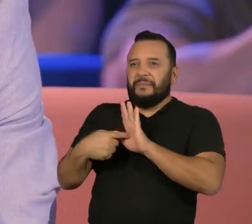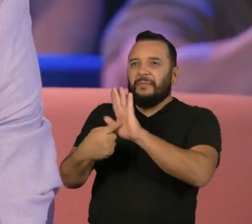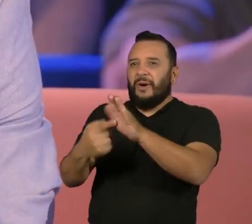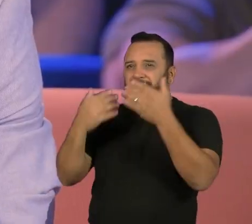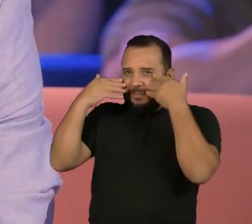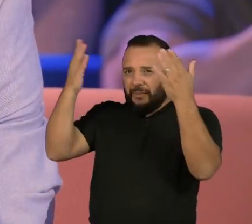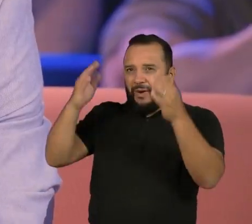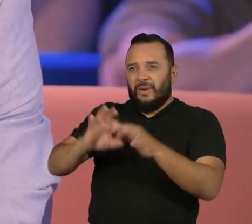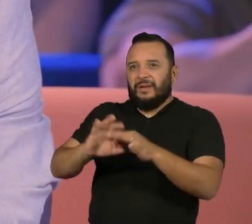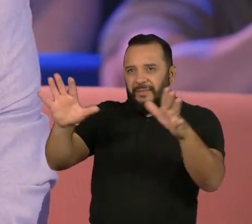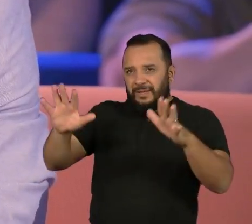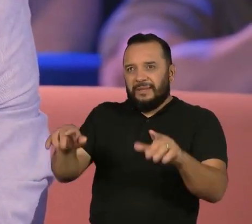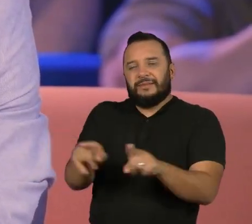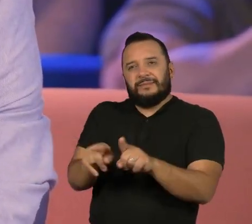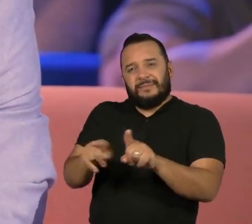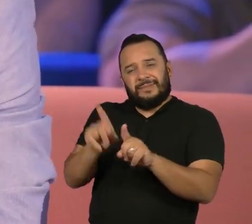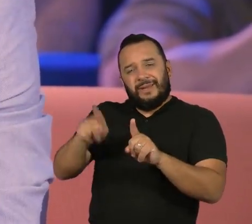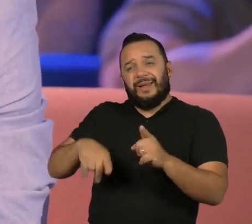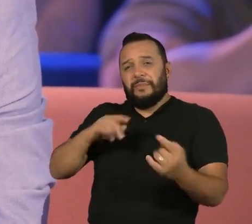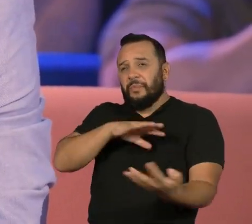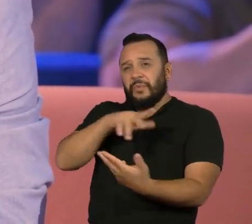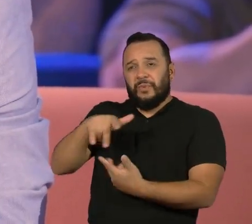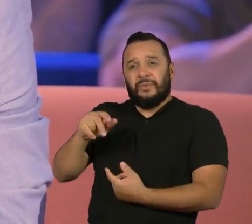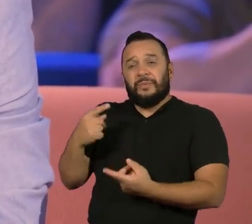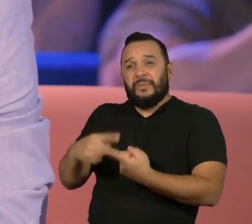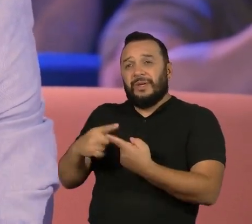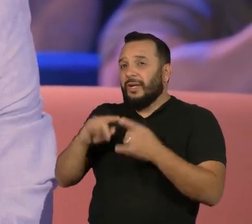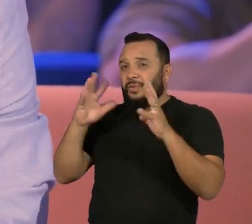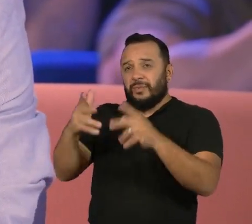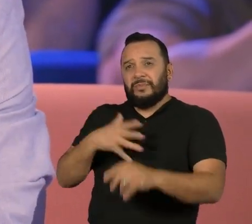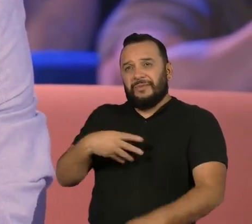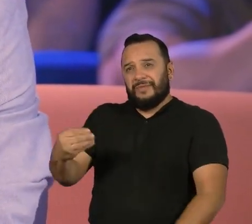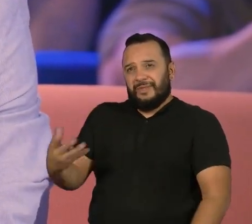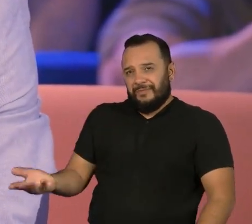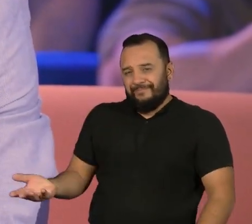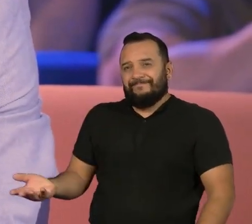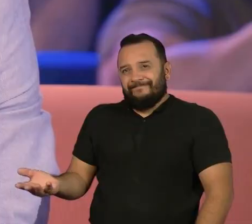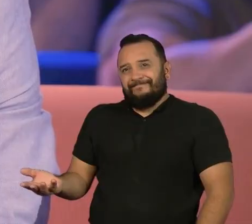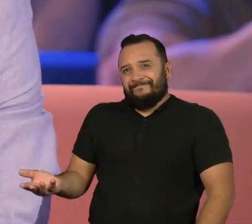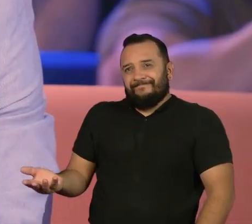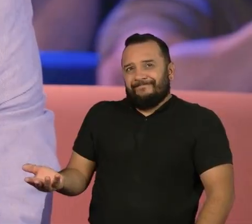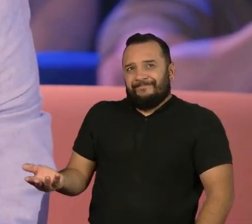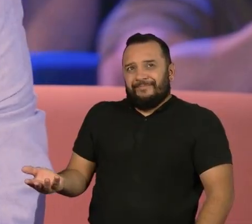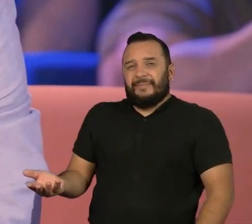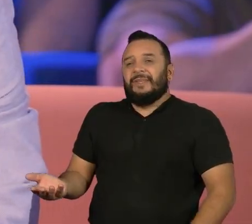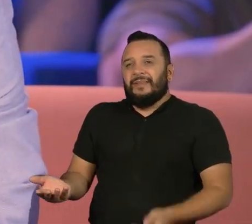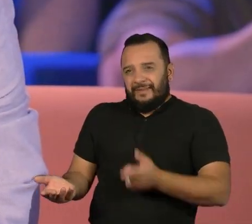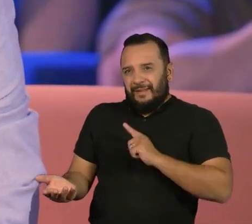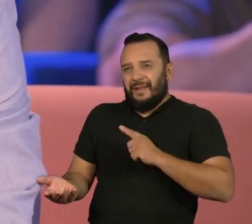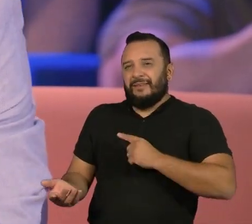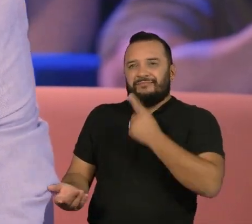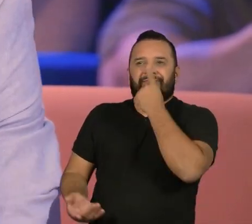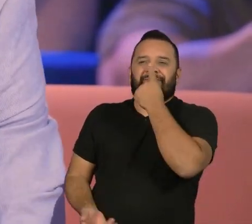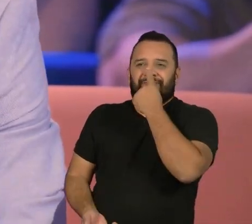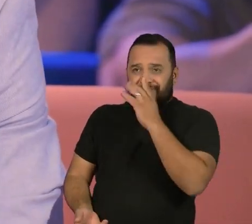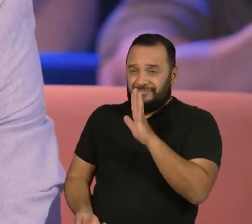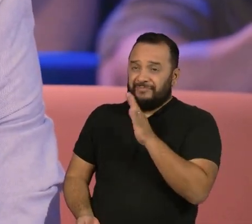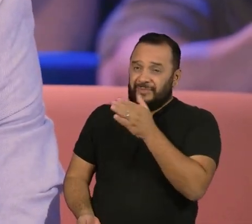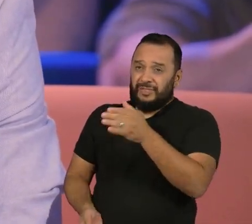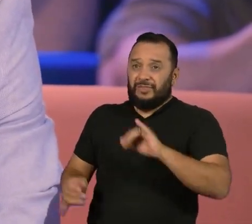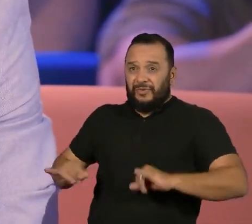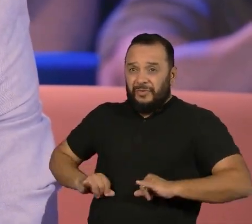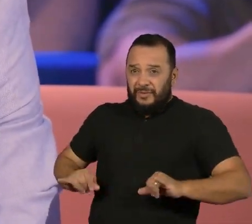ela é universal porque todo mundo é filho. Então, de uma certa forma, todo mundo vai se identificar. Independente se